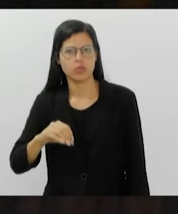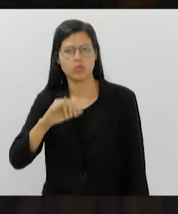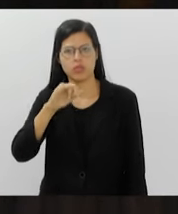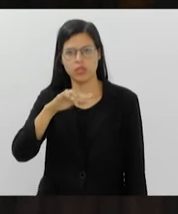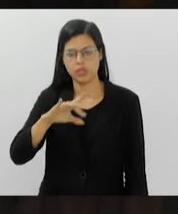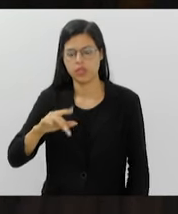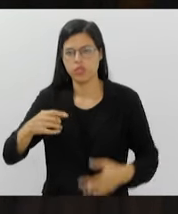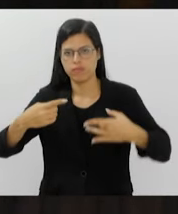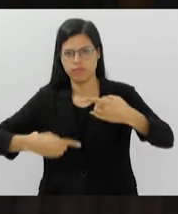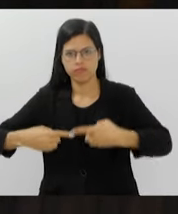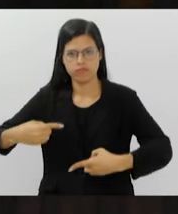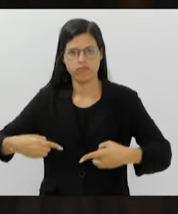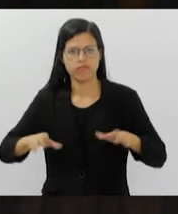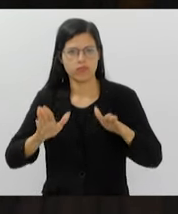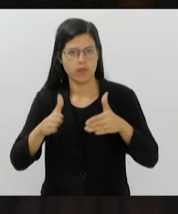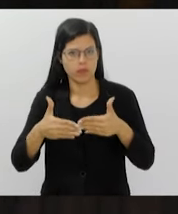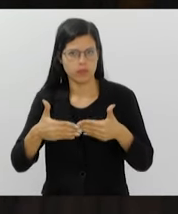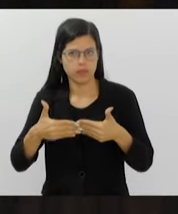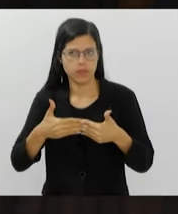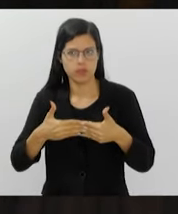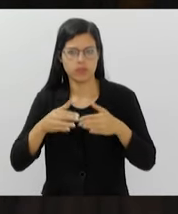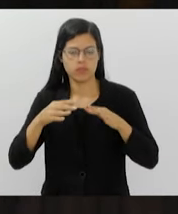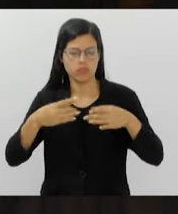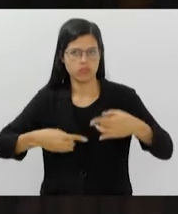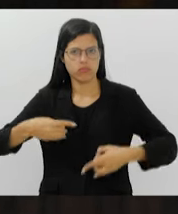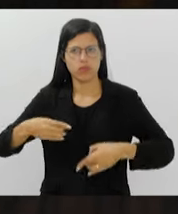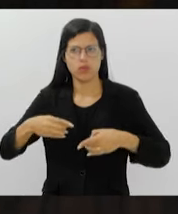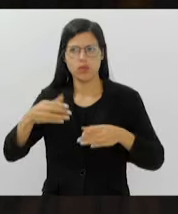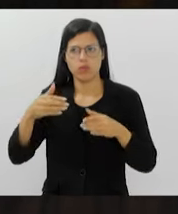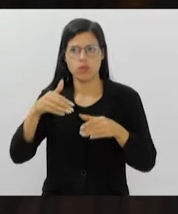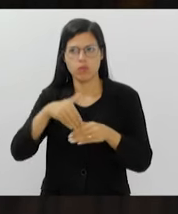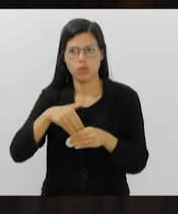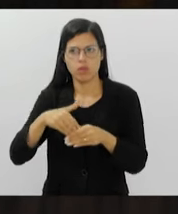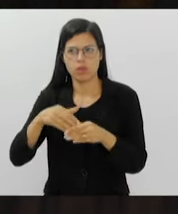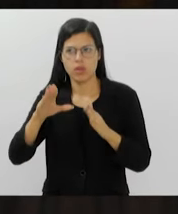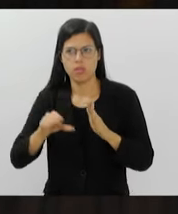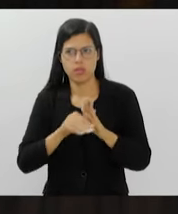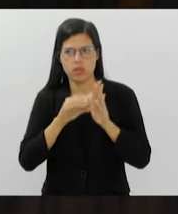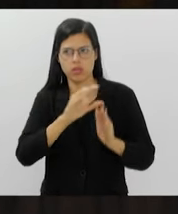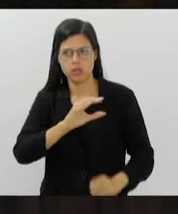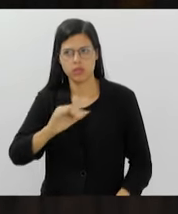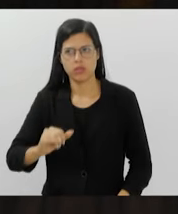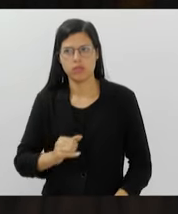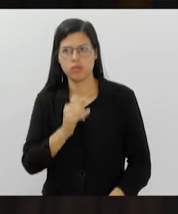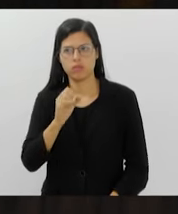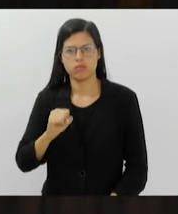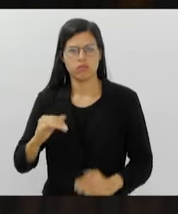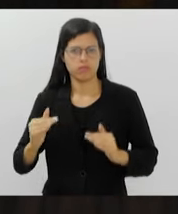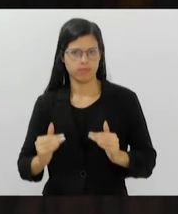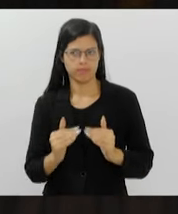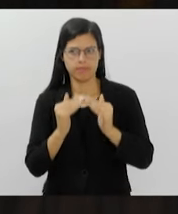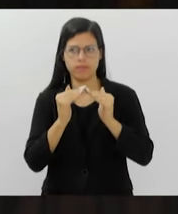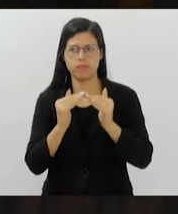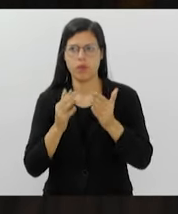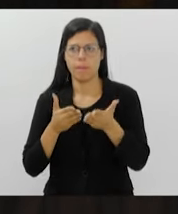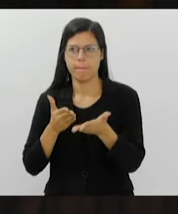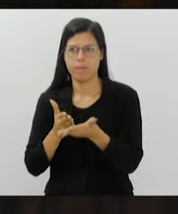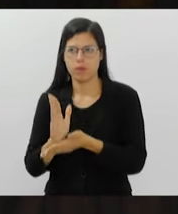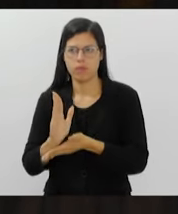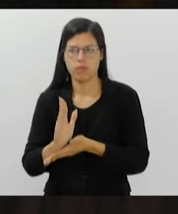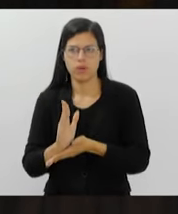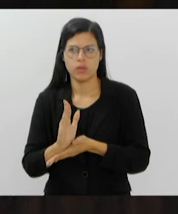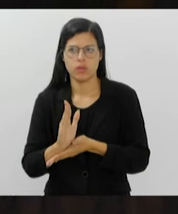discussão, não havendo quem queira discutir, em votação, emenda da CCJ. Senhores que aprovam, permaneçam como estão.